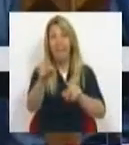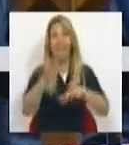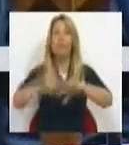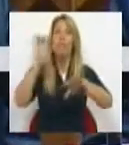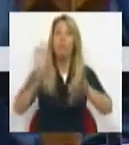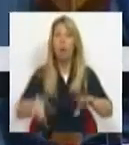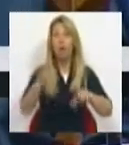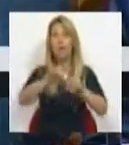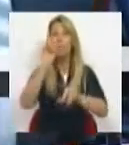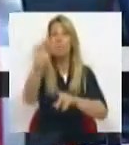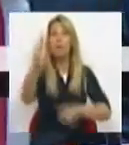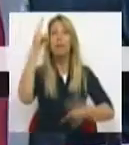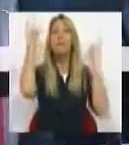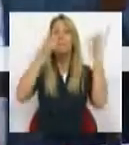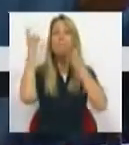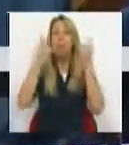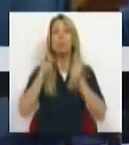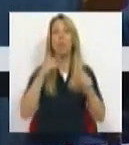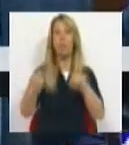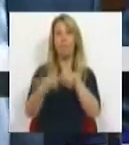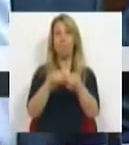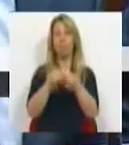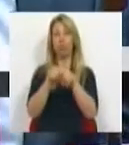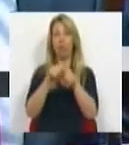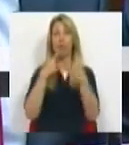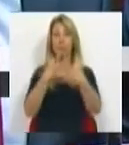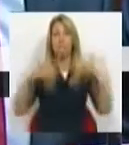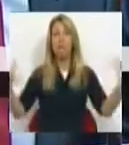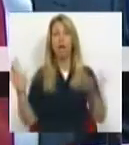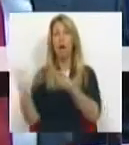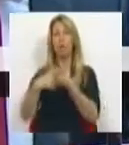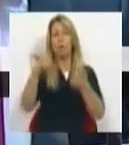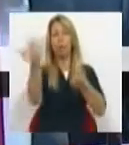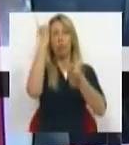de mega agrupamentos e não o balanço do ano letivo.